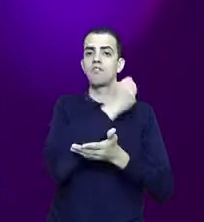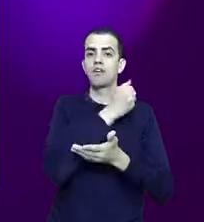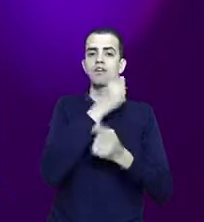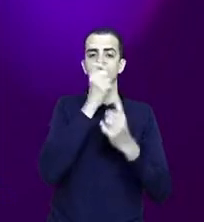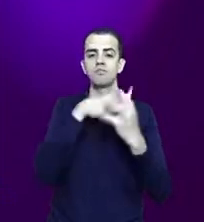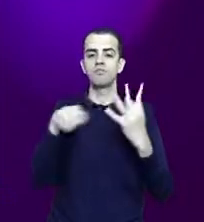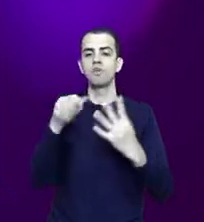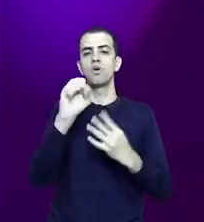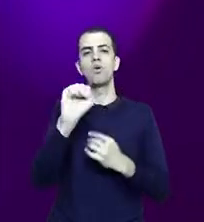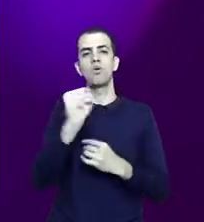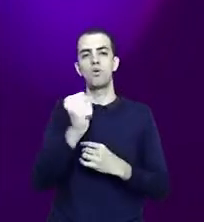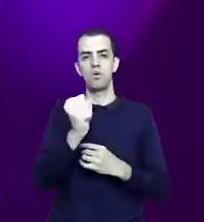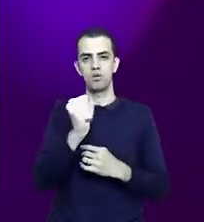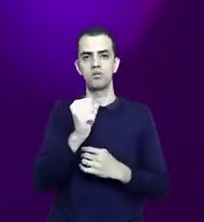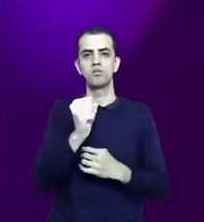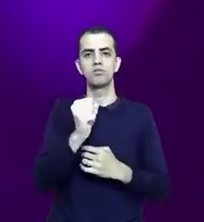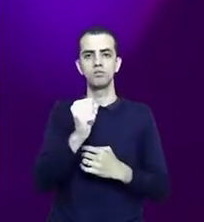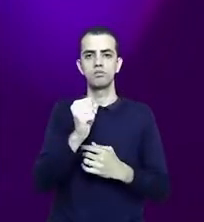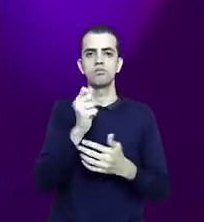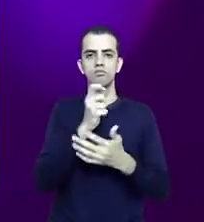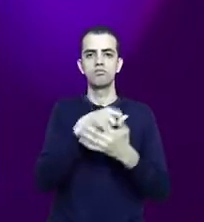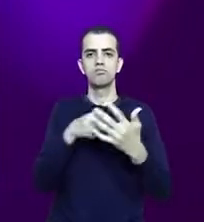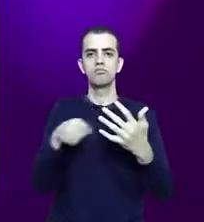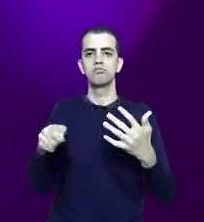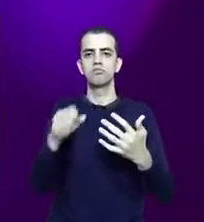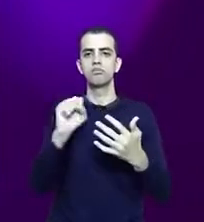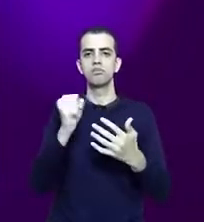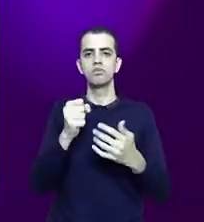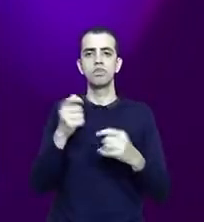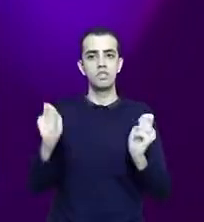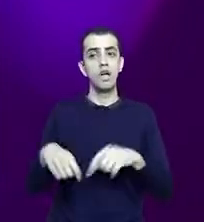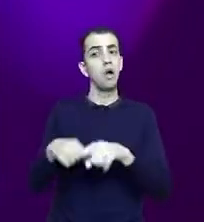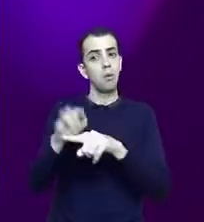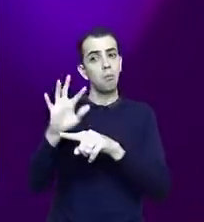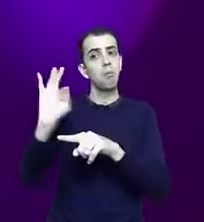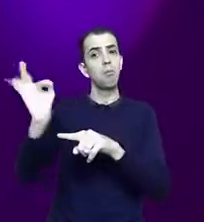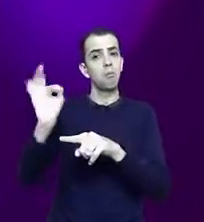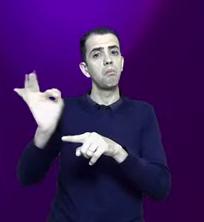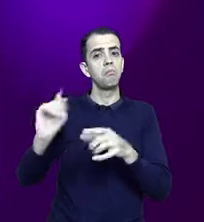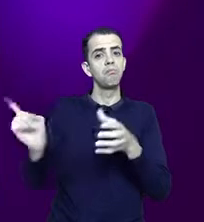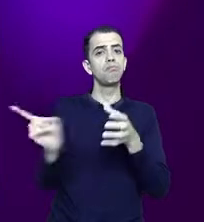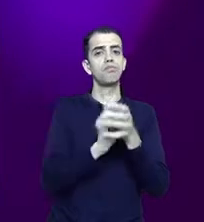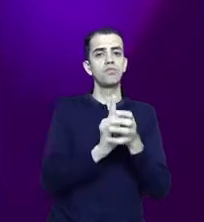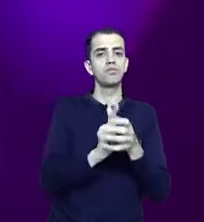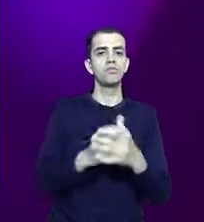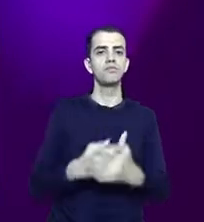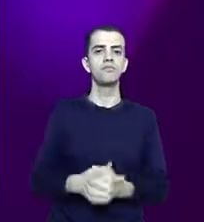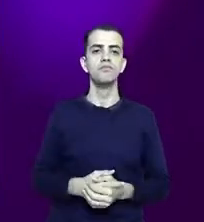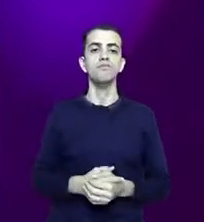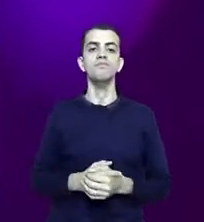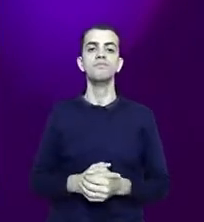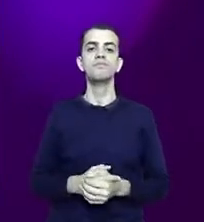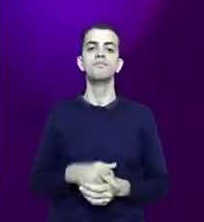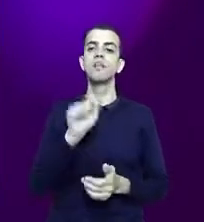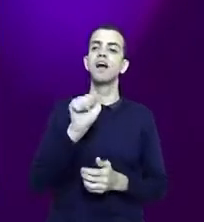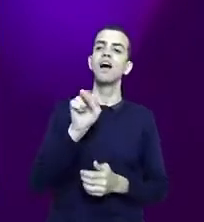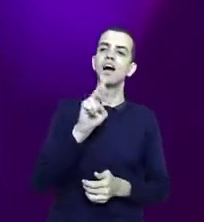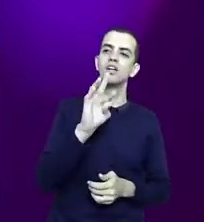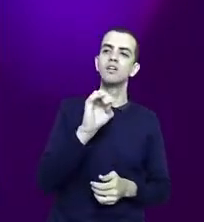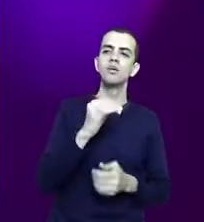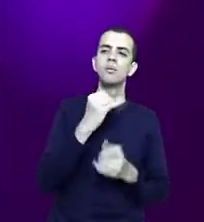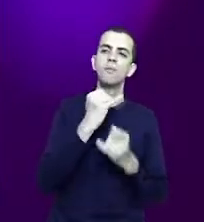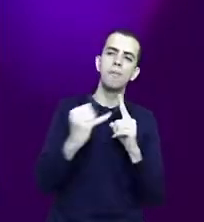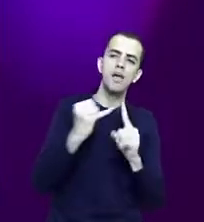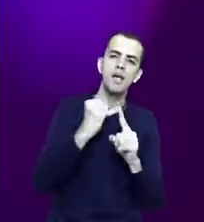meses, eu acho que a gente poderia dar uma esperança para ele voltar, sim. Uma artrodese parcial do